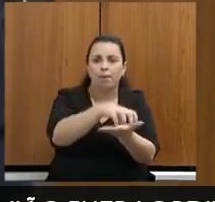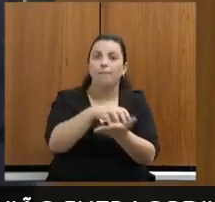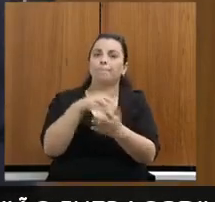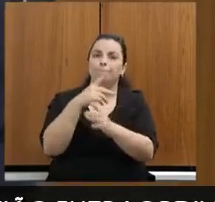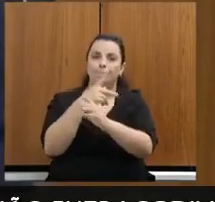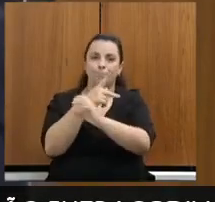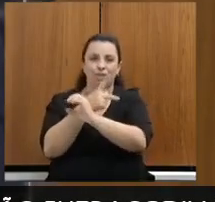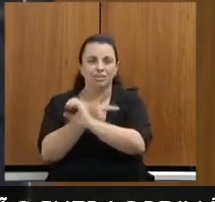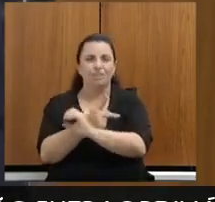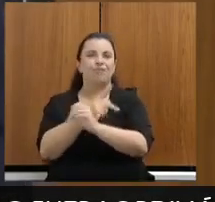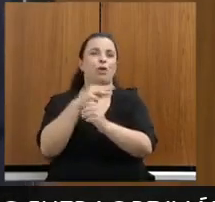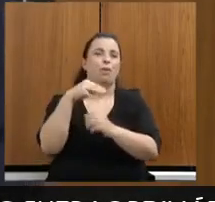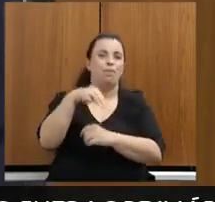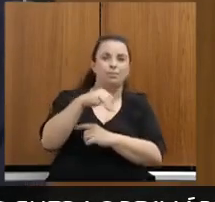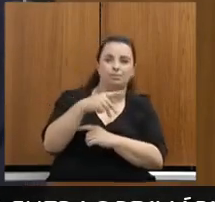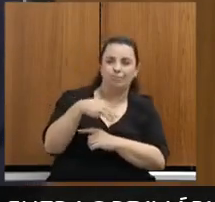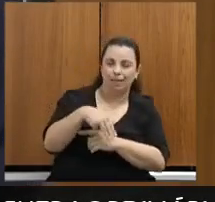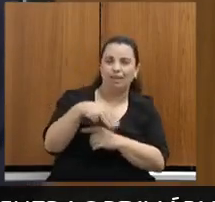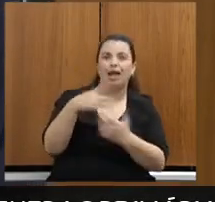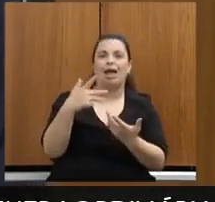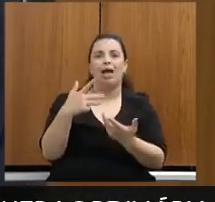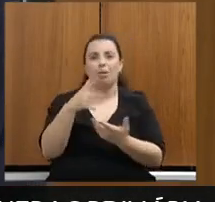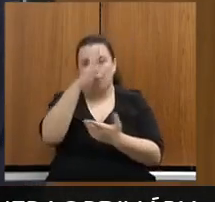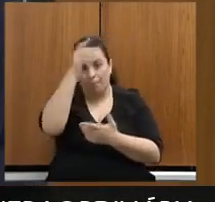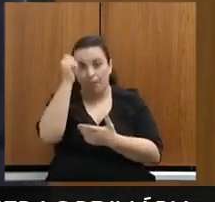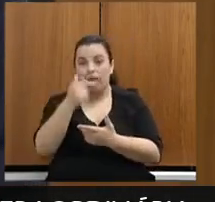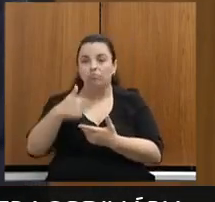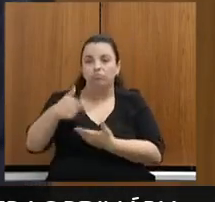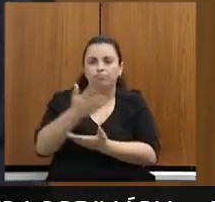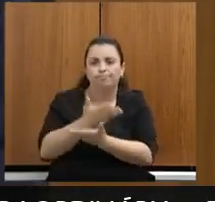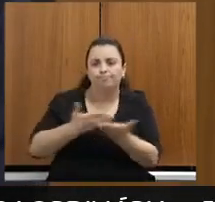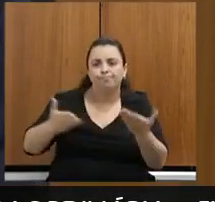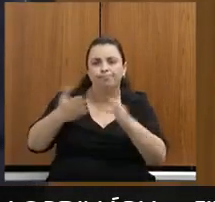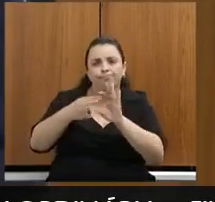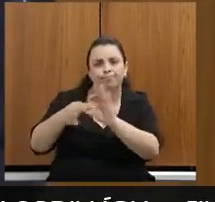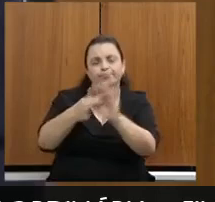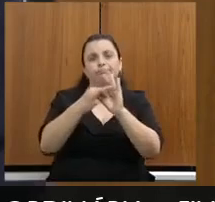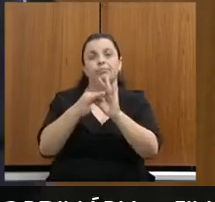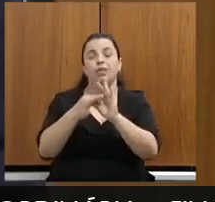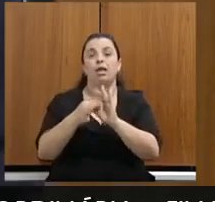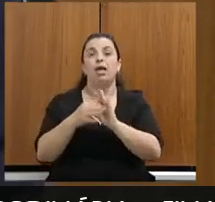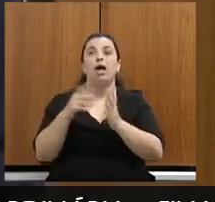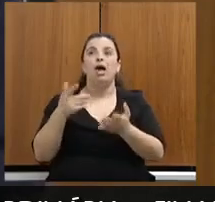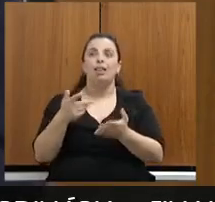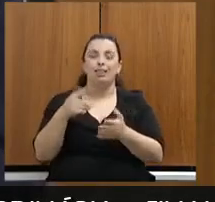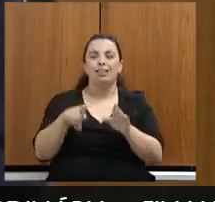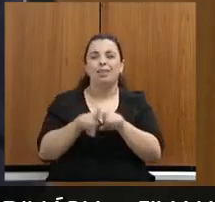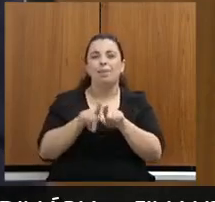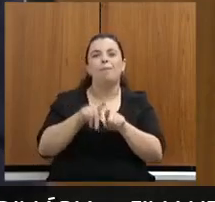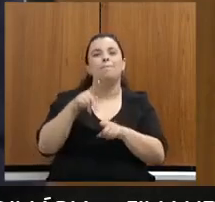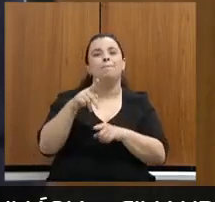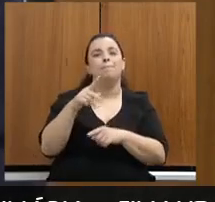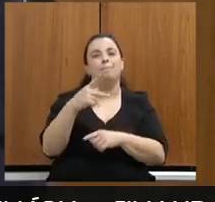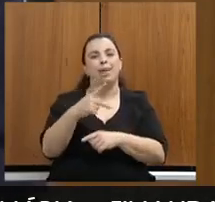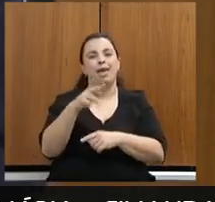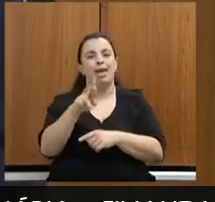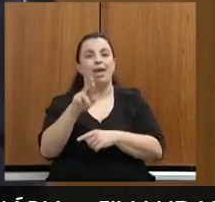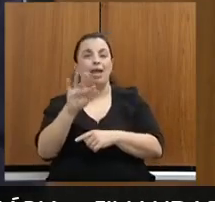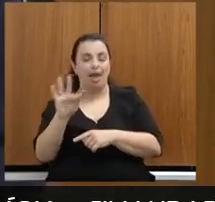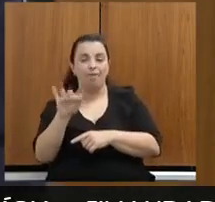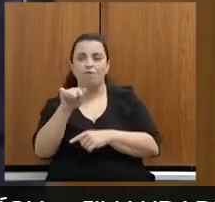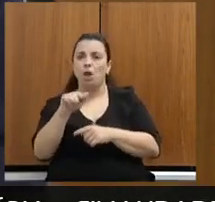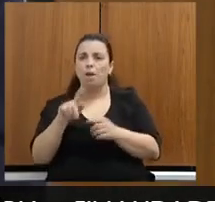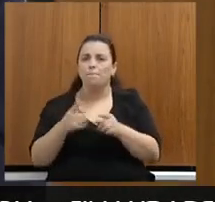Estevam todos todos nós né o Rodrigo todos nós aqui Agimos de forma integrada a PRF é uma parceira da que nós temos assim hoje eu vejo na